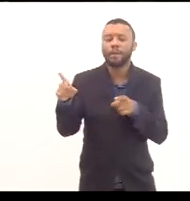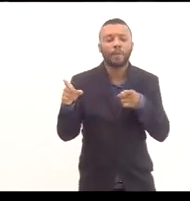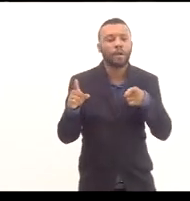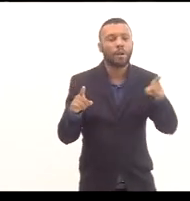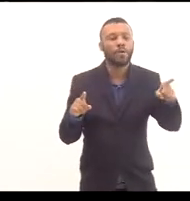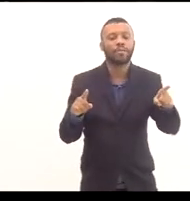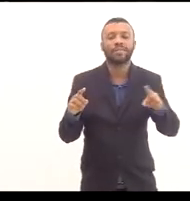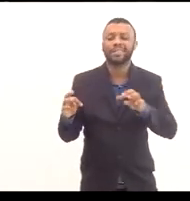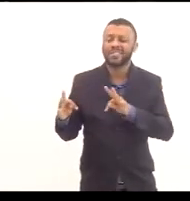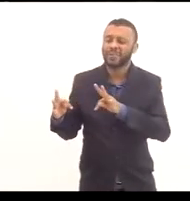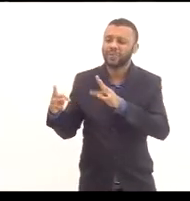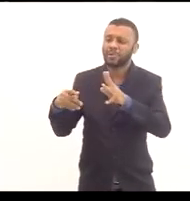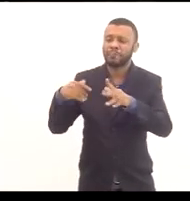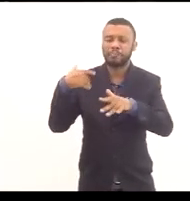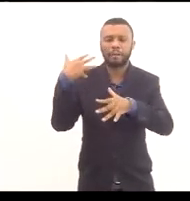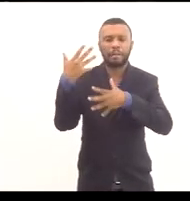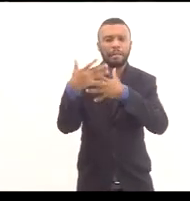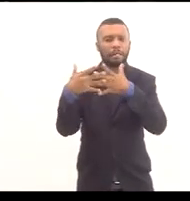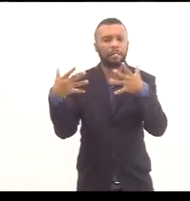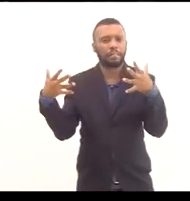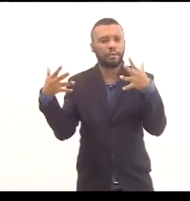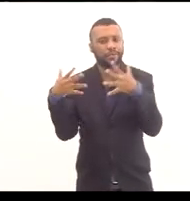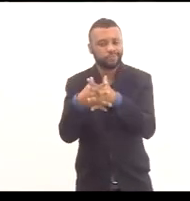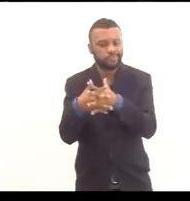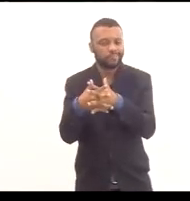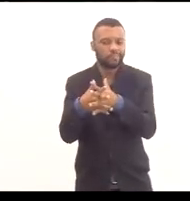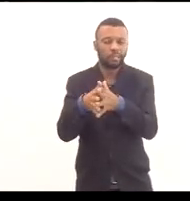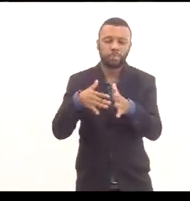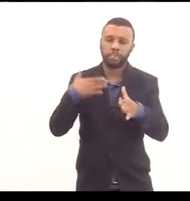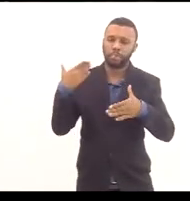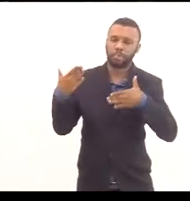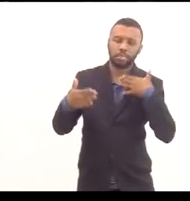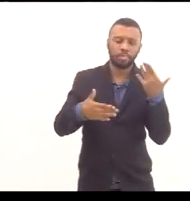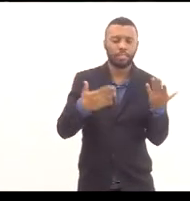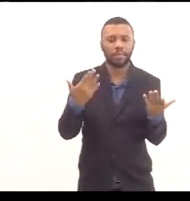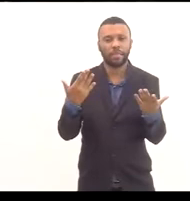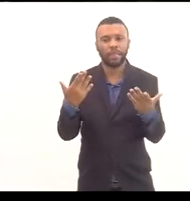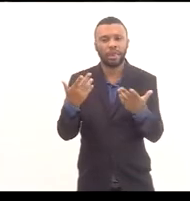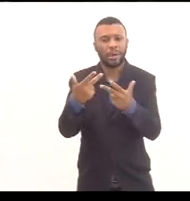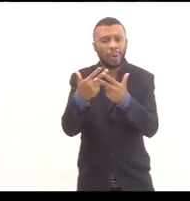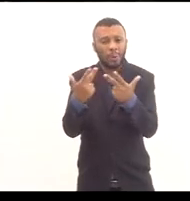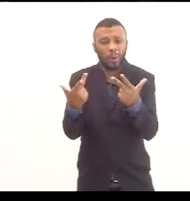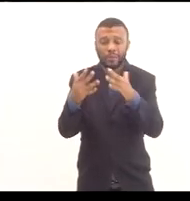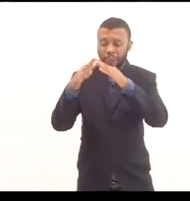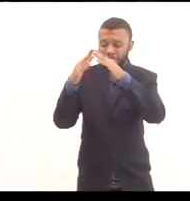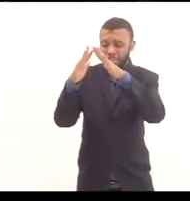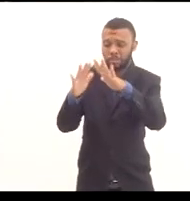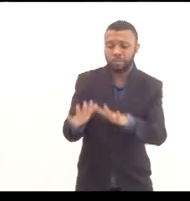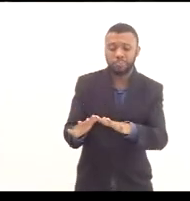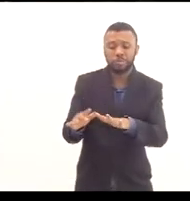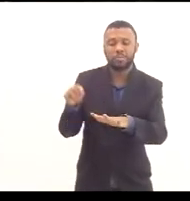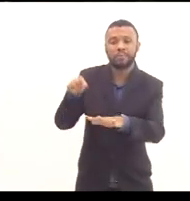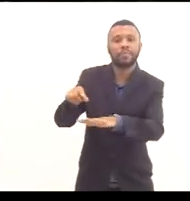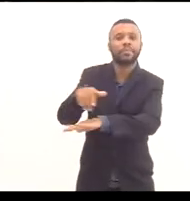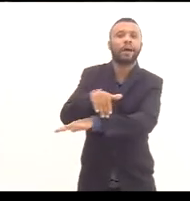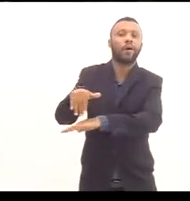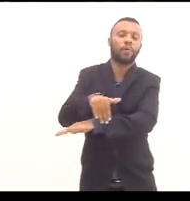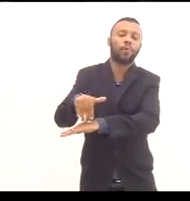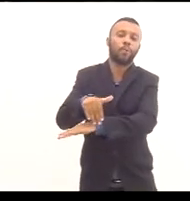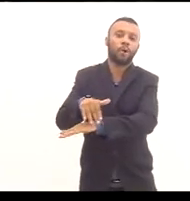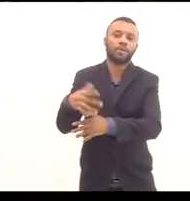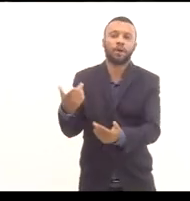todos os destroços e Entulhos no meio da rua então assim o município está contando